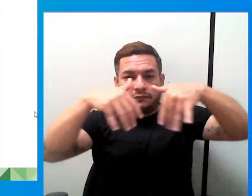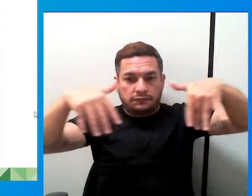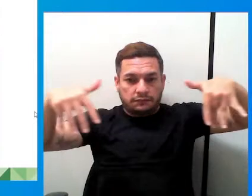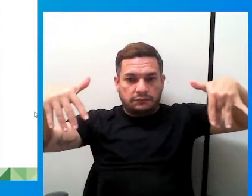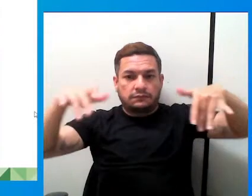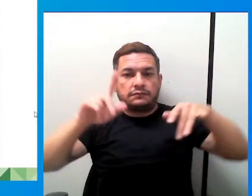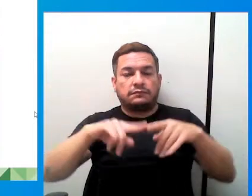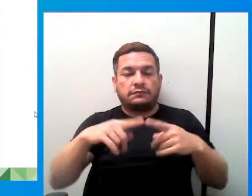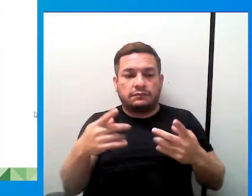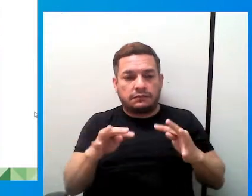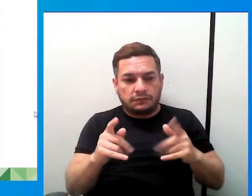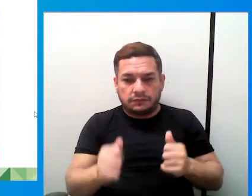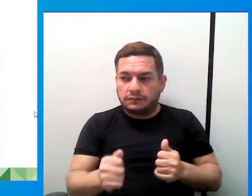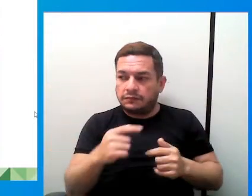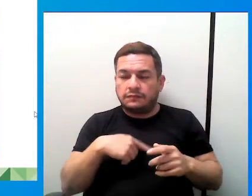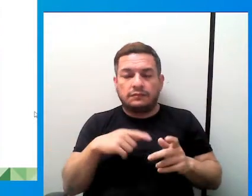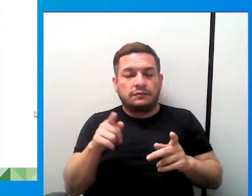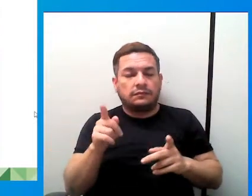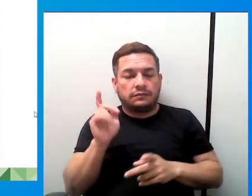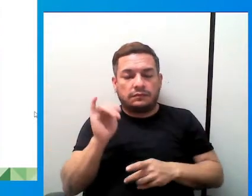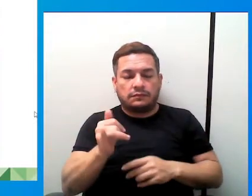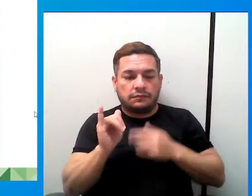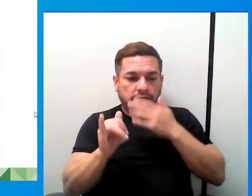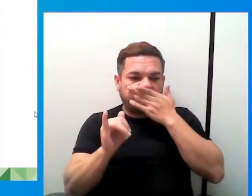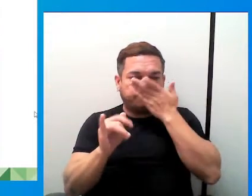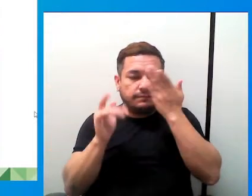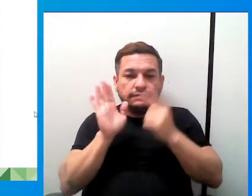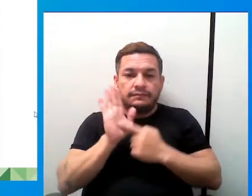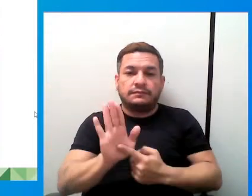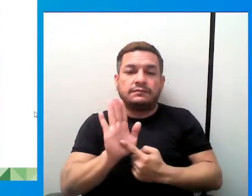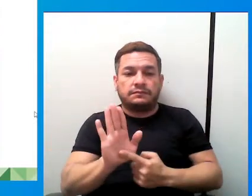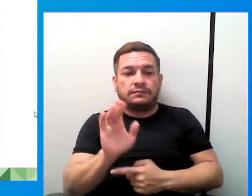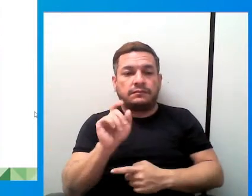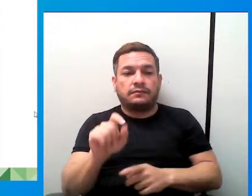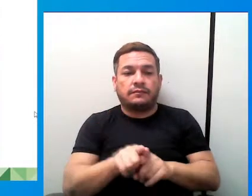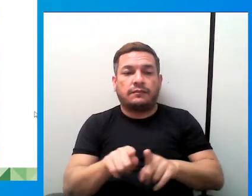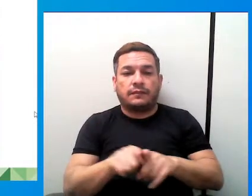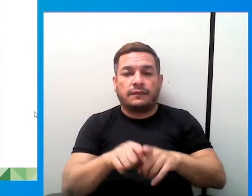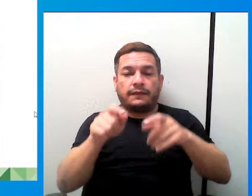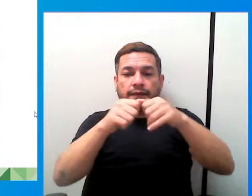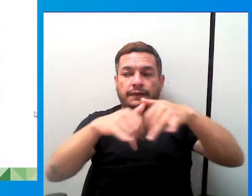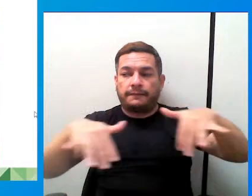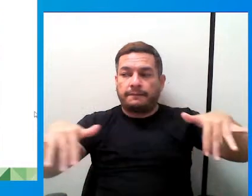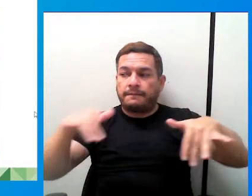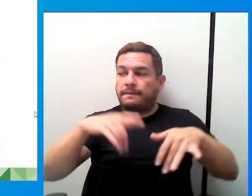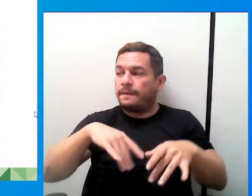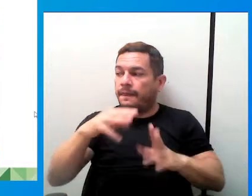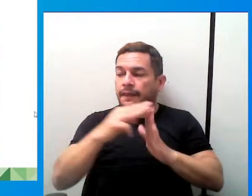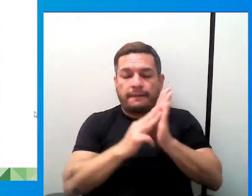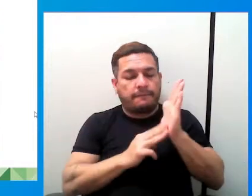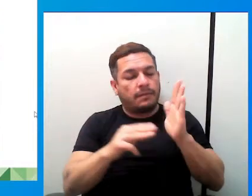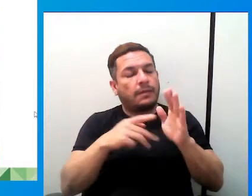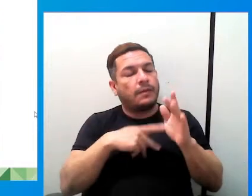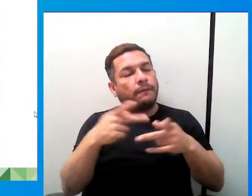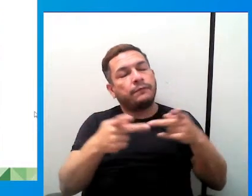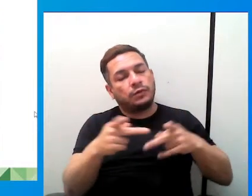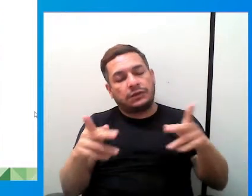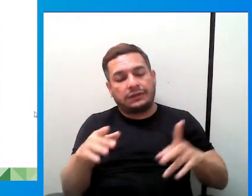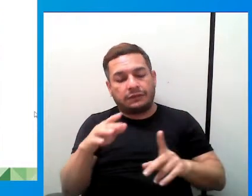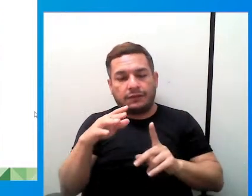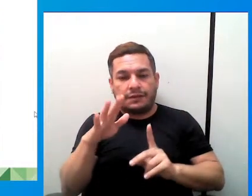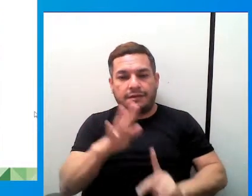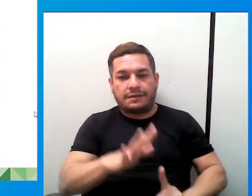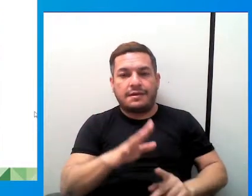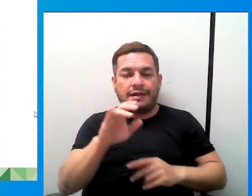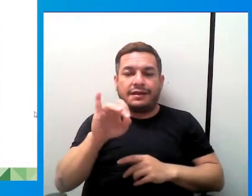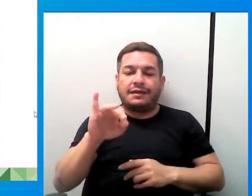para todos os componentes, e eu posso, como eu disse, apresentar, além da extensão como prática metodológica, o projeto integrador, que aqui é